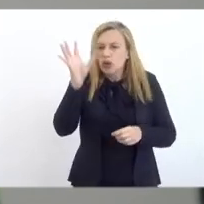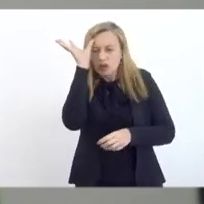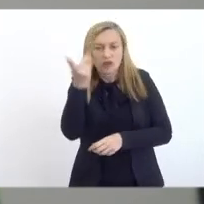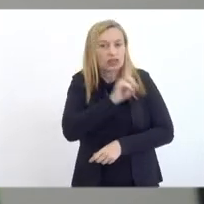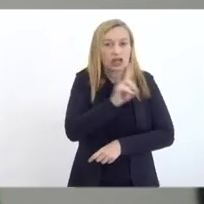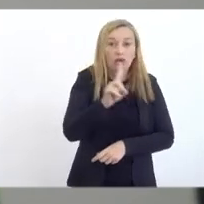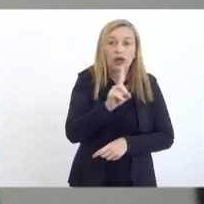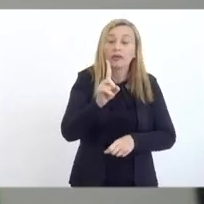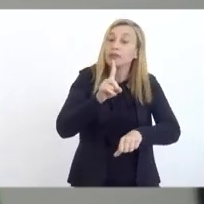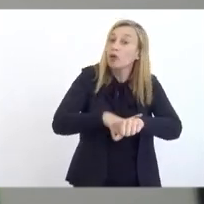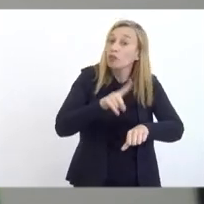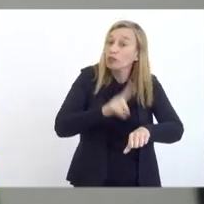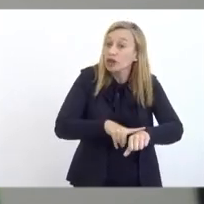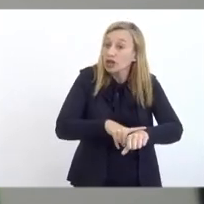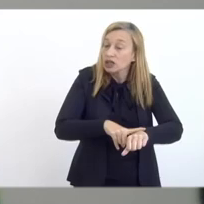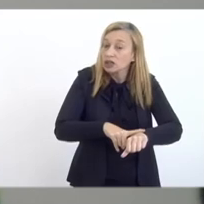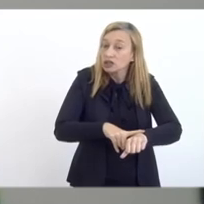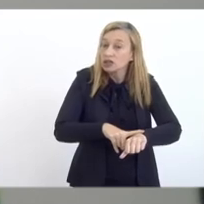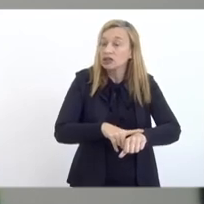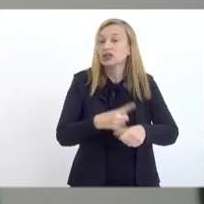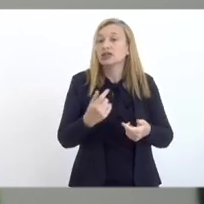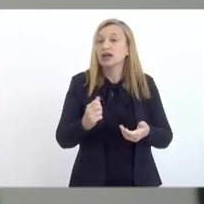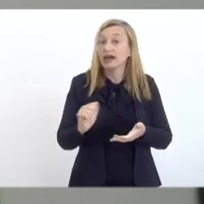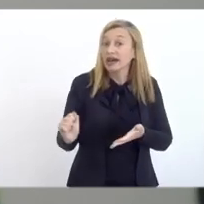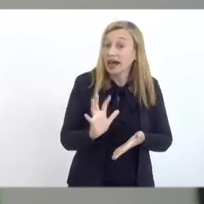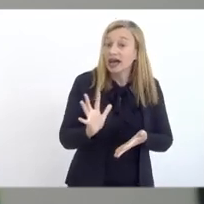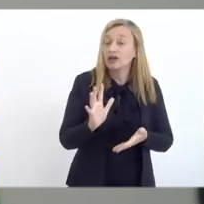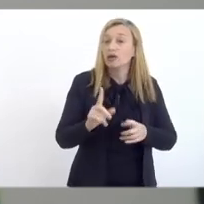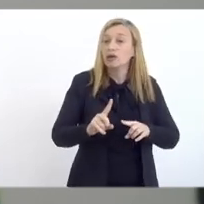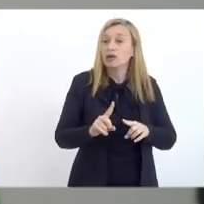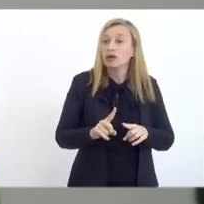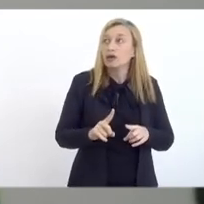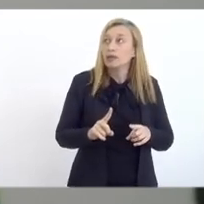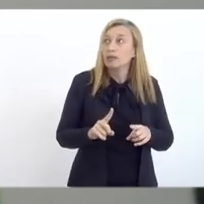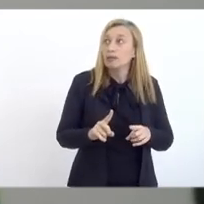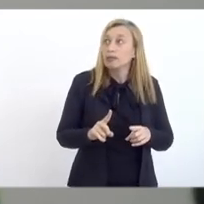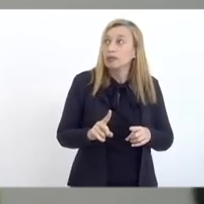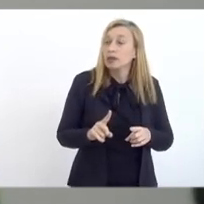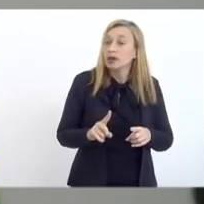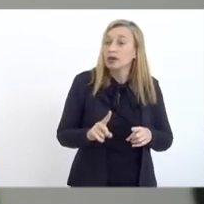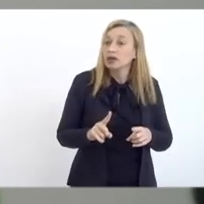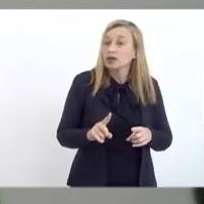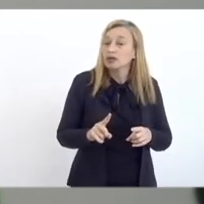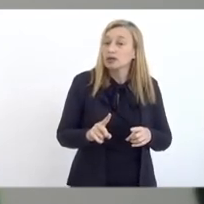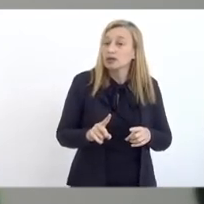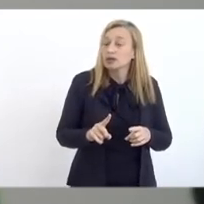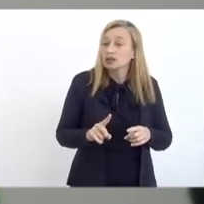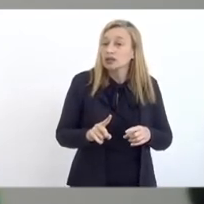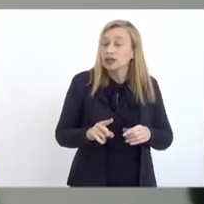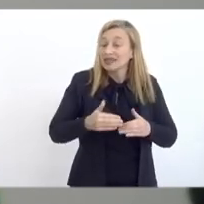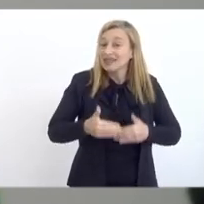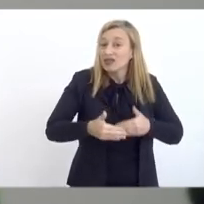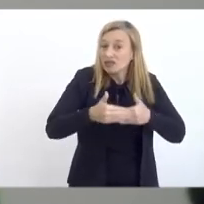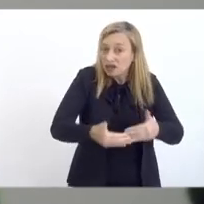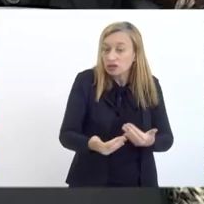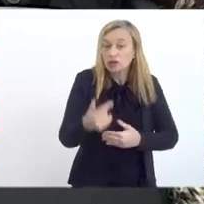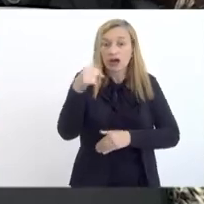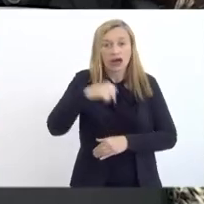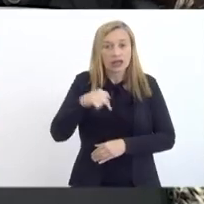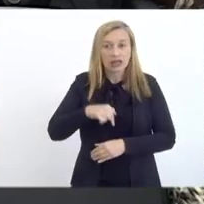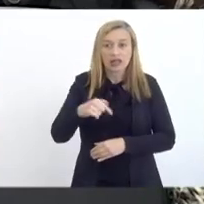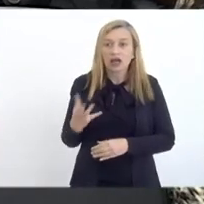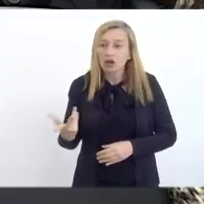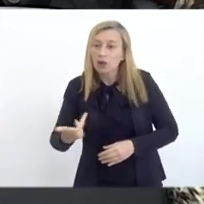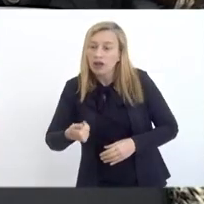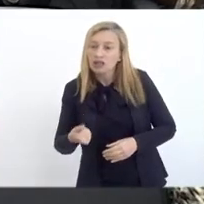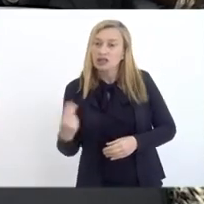de essas teses, que são tão caras para, inclusive, essa progressão, esse avanço aqui na